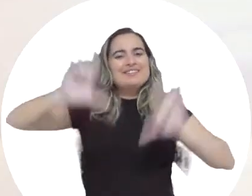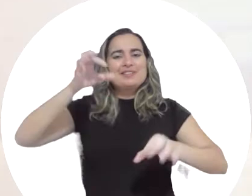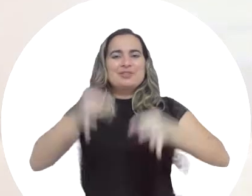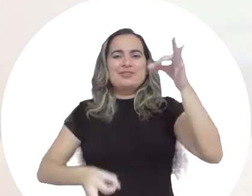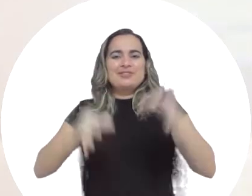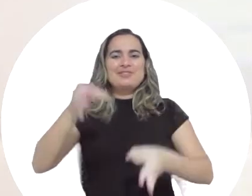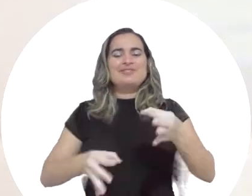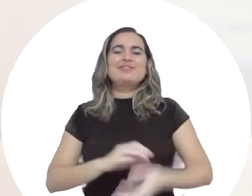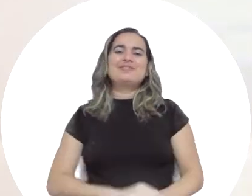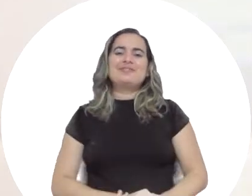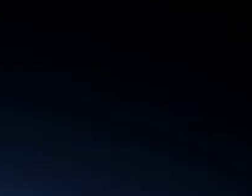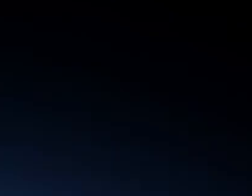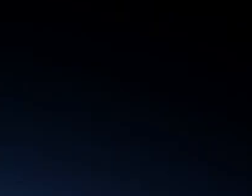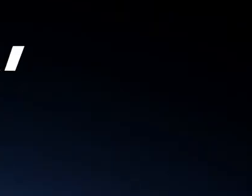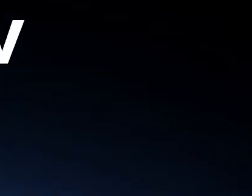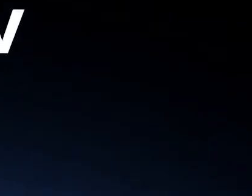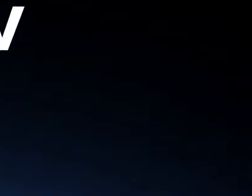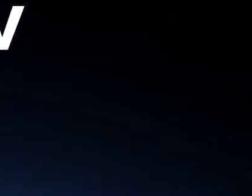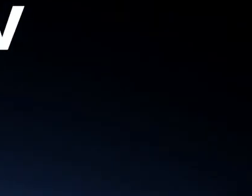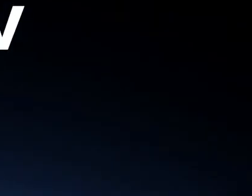Justiça Eleitoral na TV está no ar.